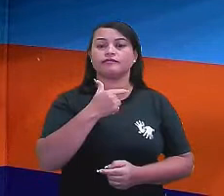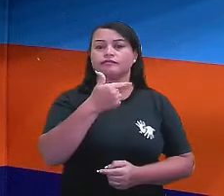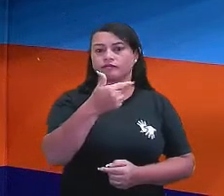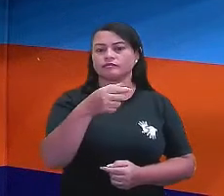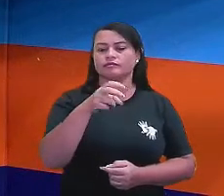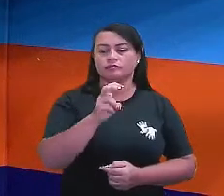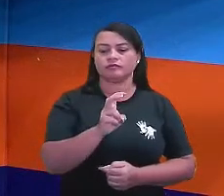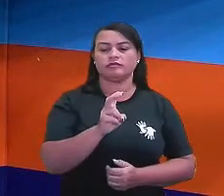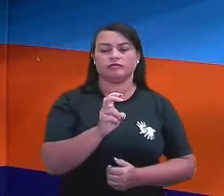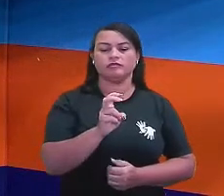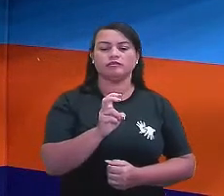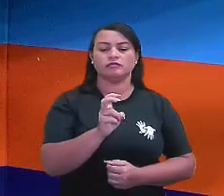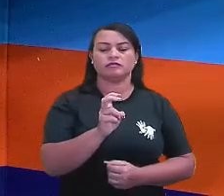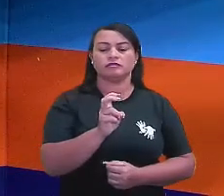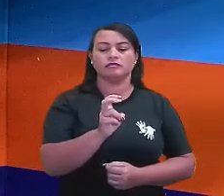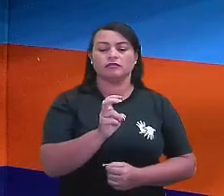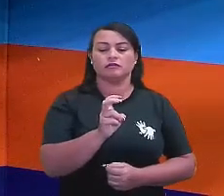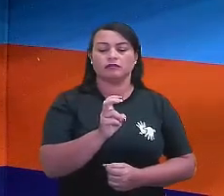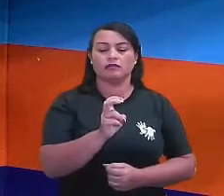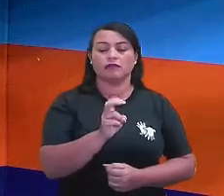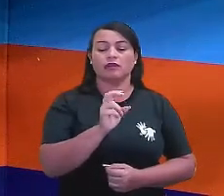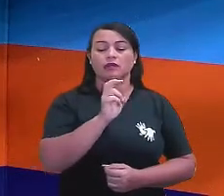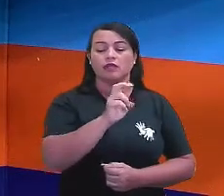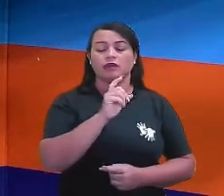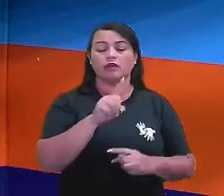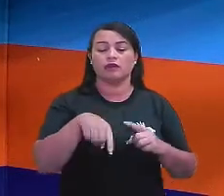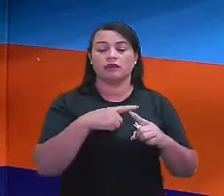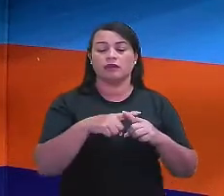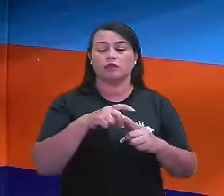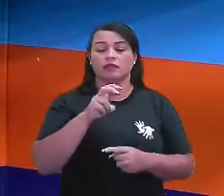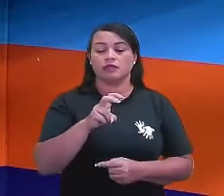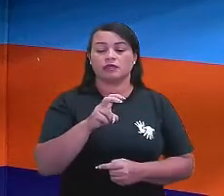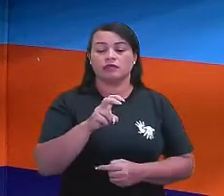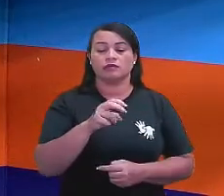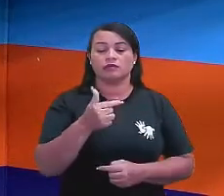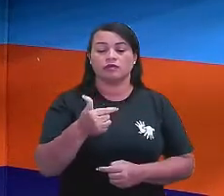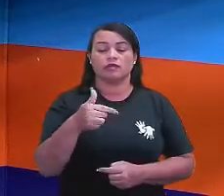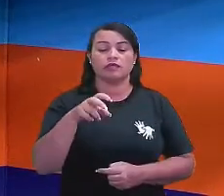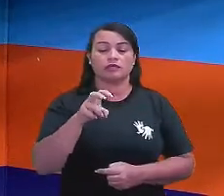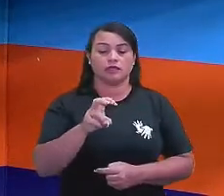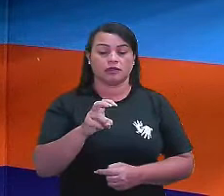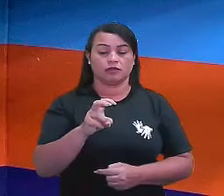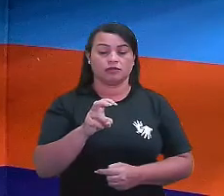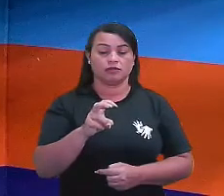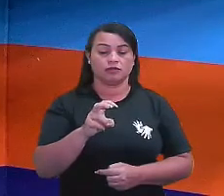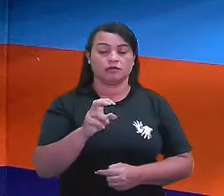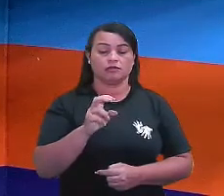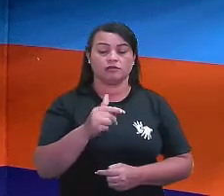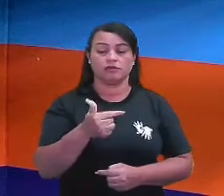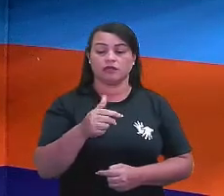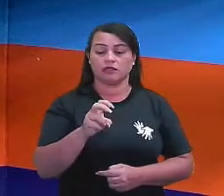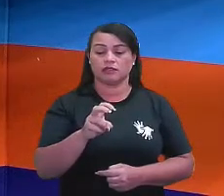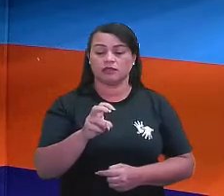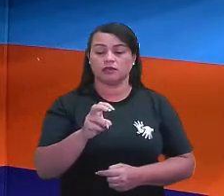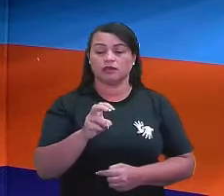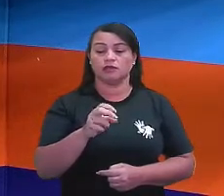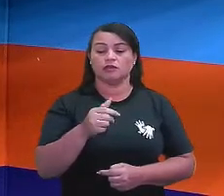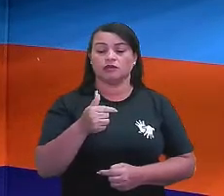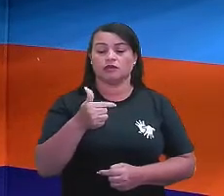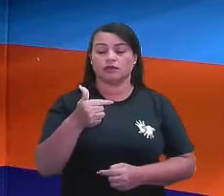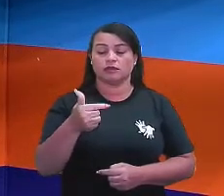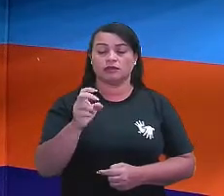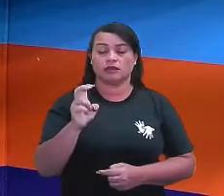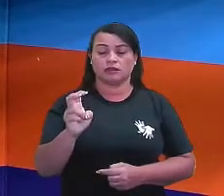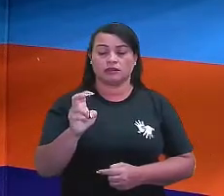aqui. Então, quanto é 5 vezes 5? 25. Então, 5 vezes 5, 25. Joguei